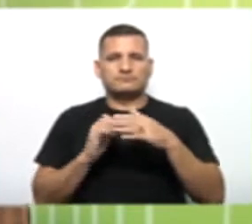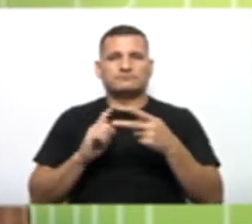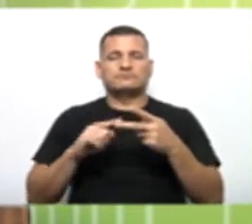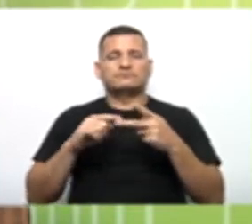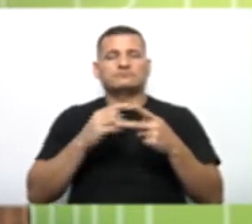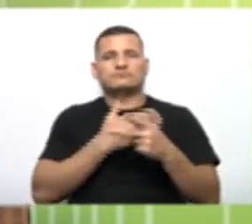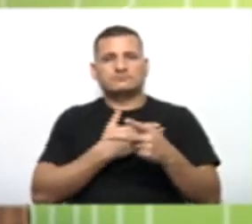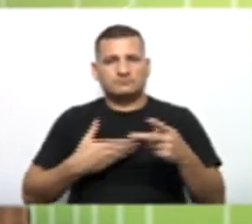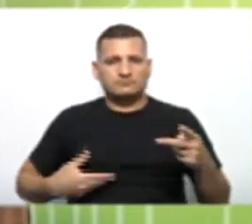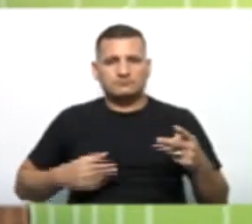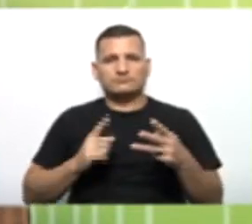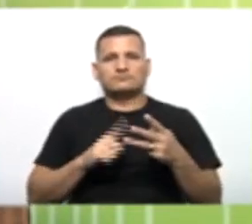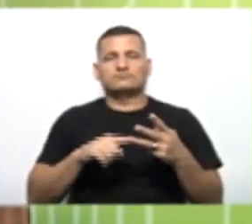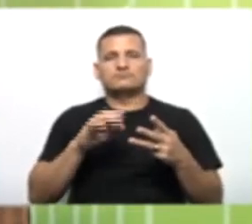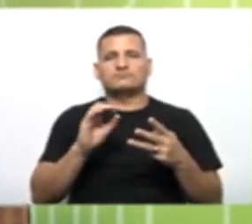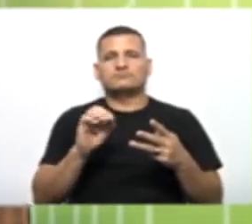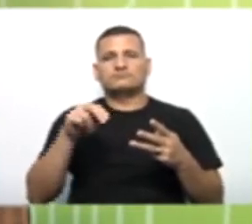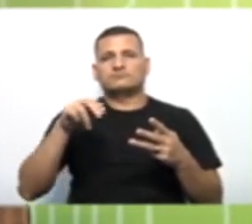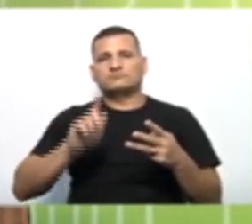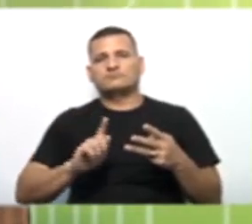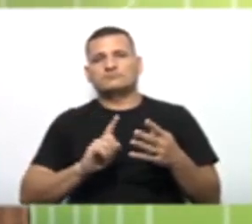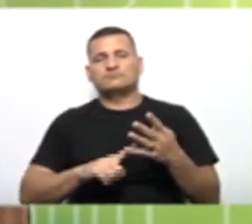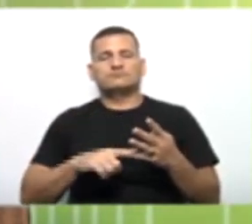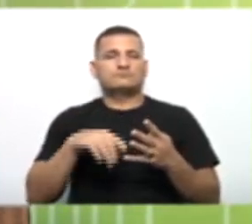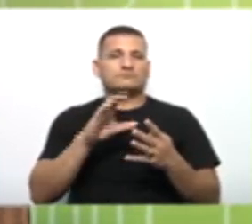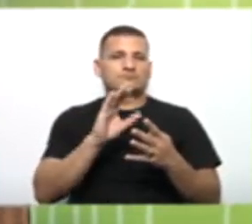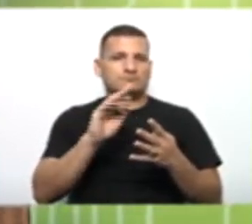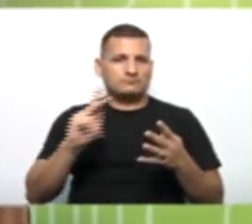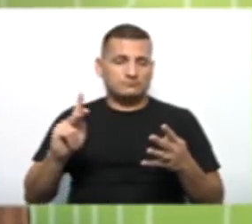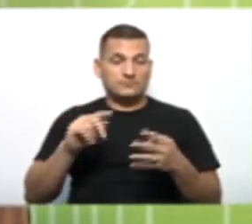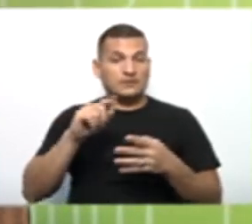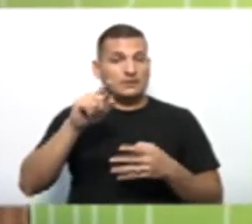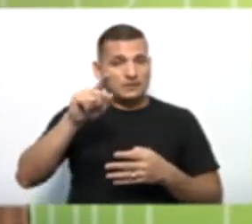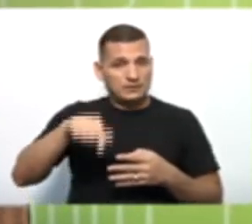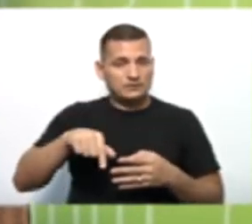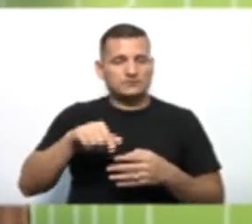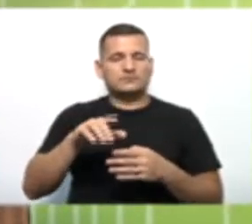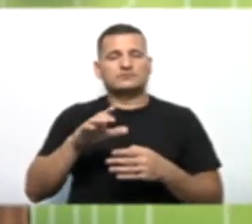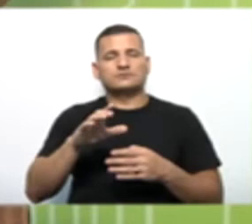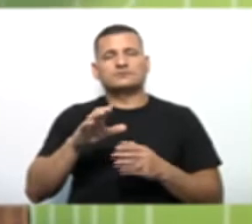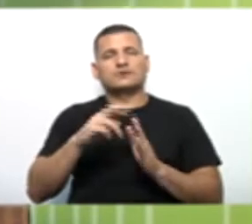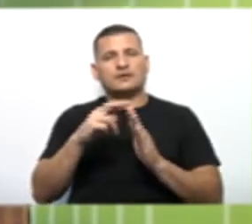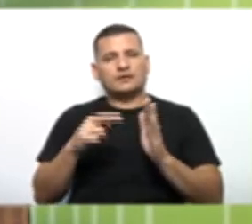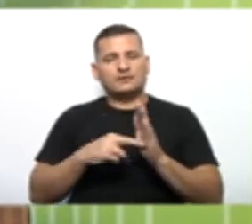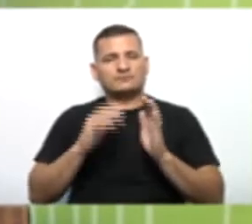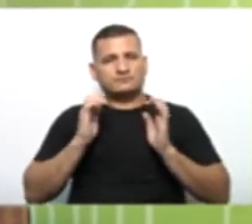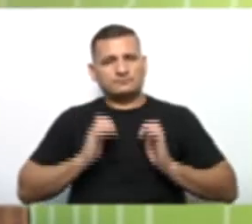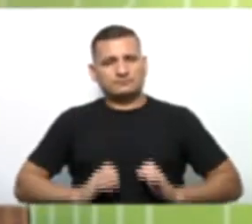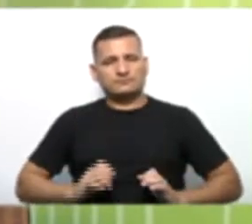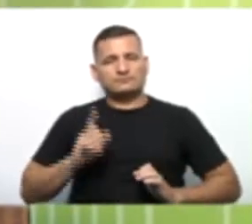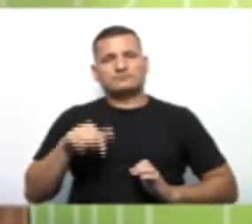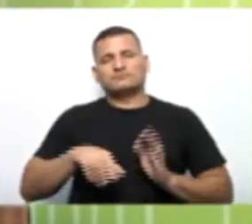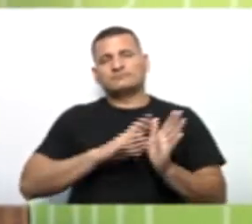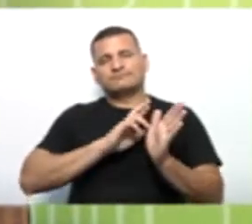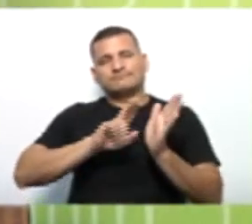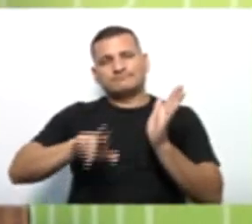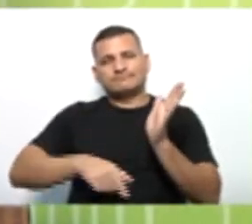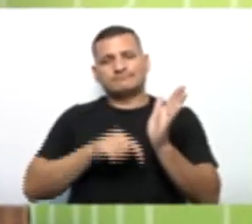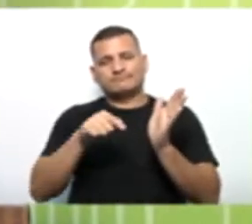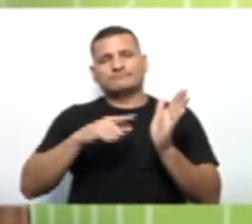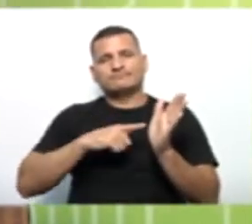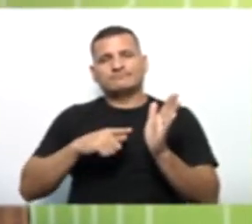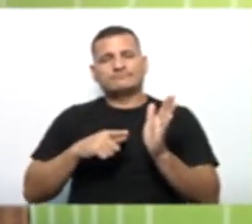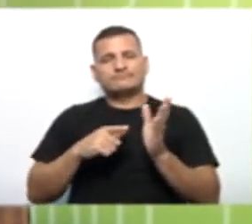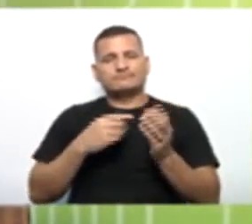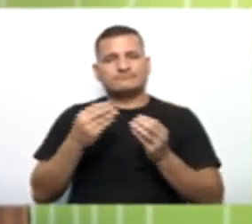órgão público da wing o da cooperativa que eu estou e esse código de ética e um conjunto de princípios éticos que definem